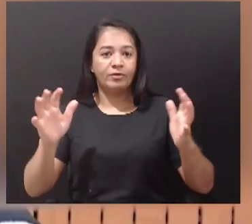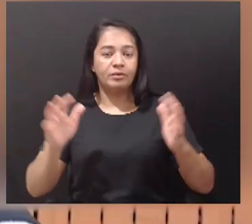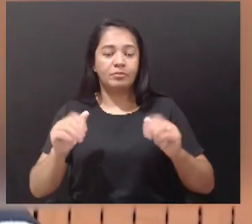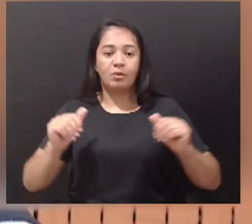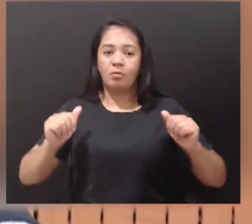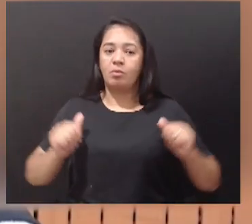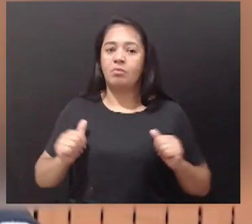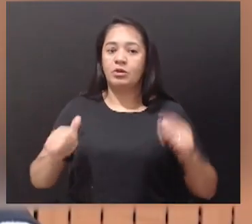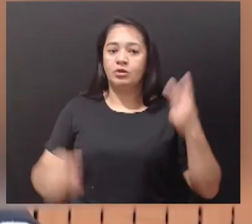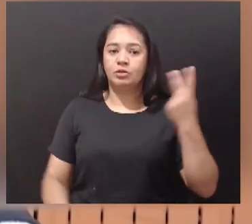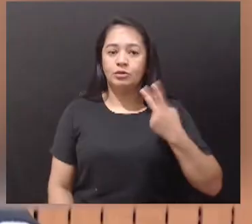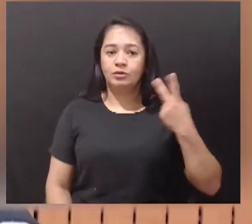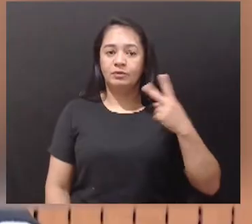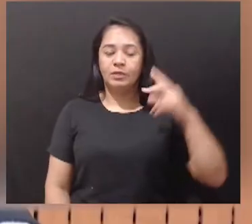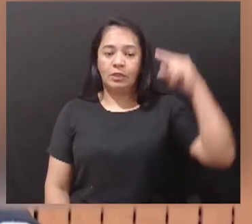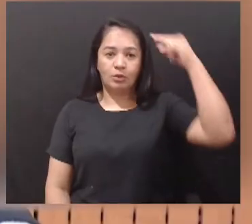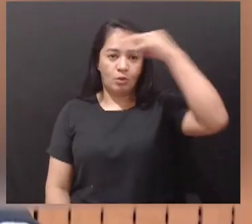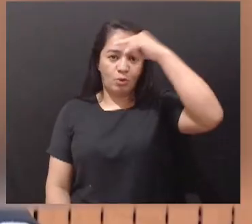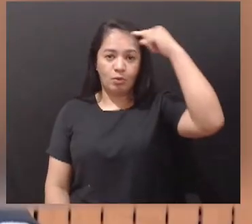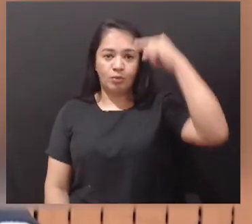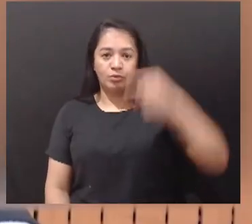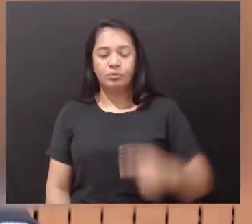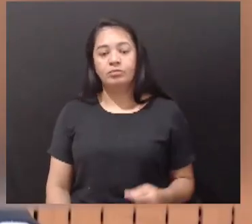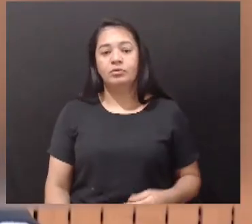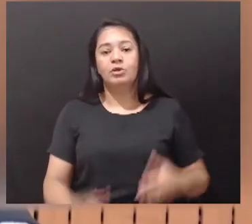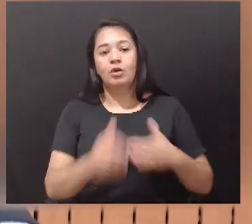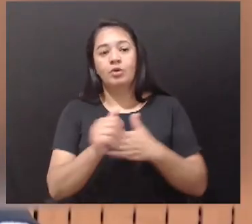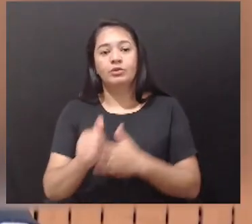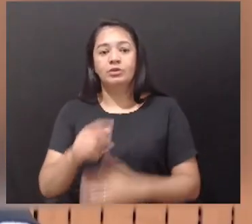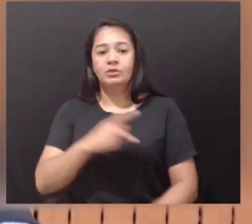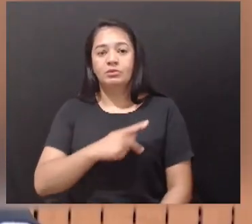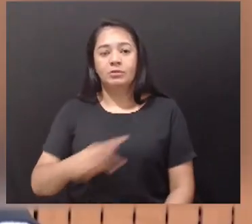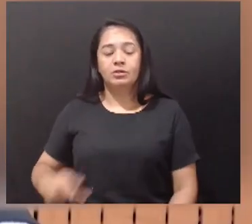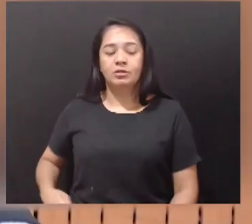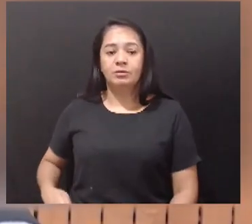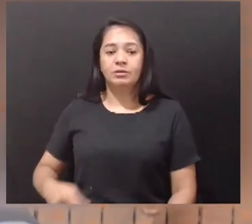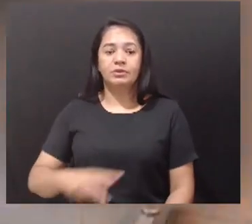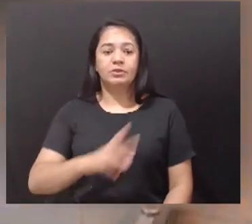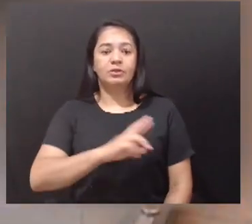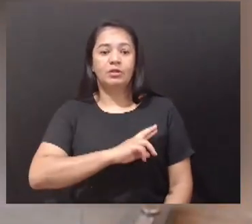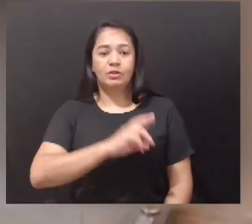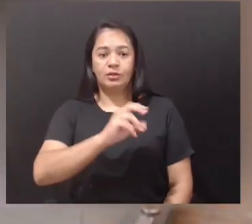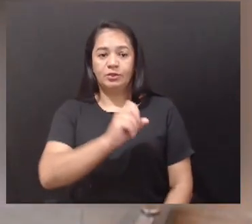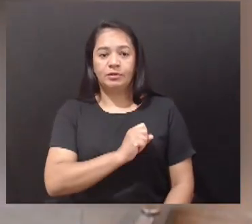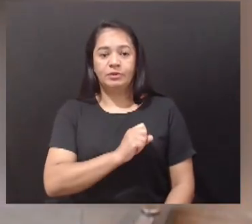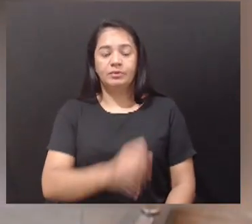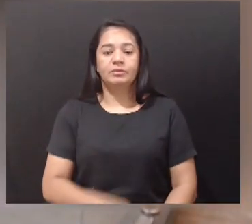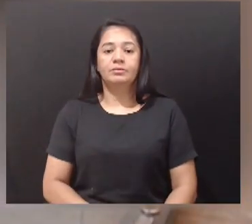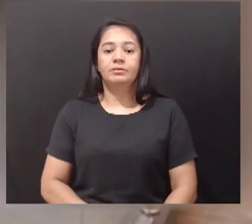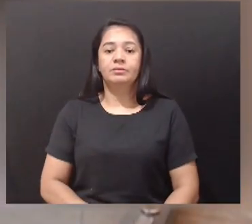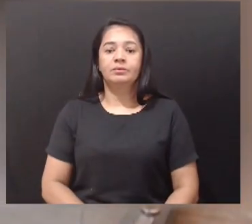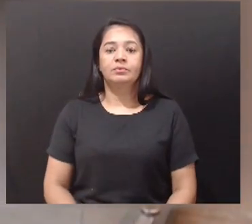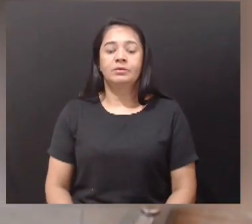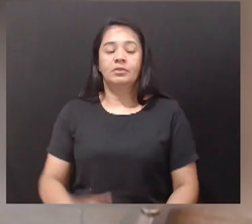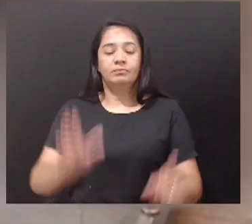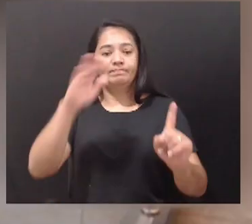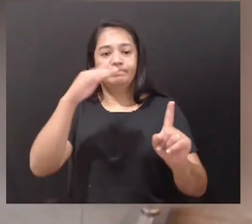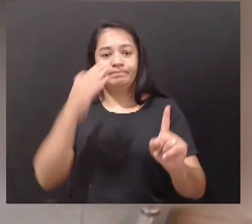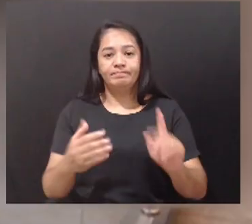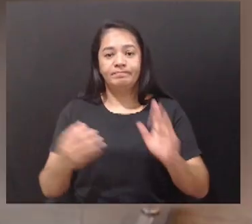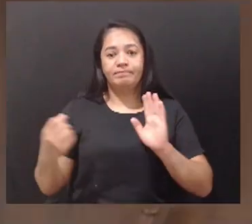Otto Alejandro e conduzido pelo presidente do Legislativo, Luiz Rossini. As homenagens marcam o início